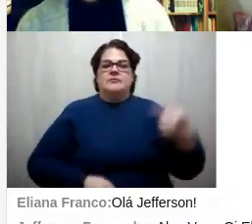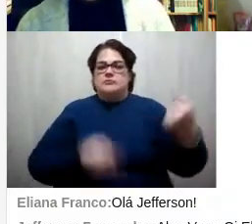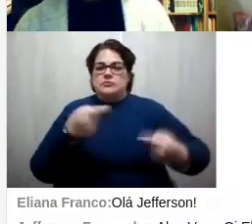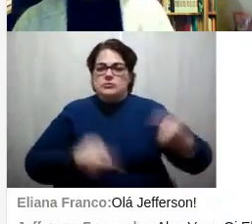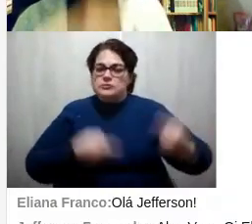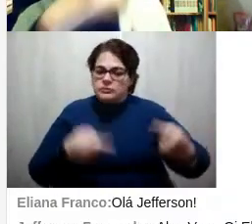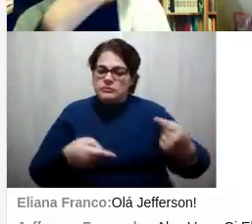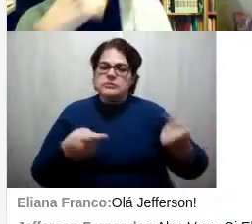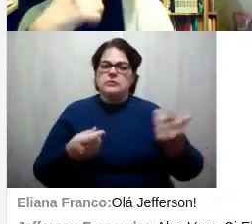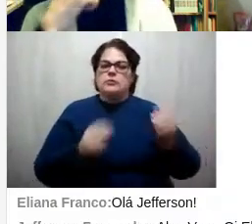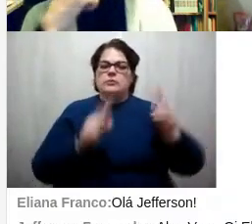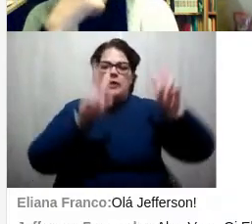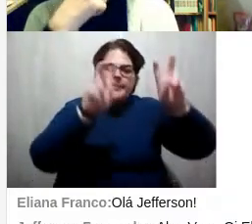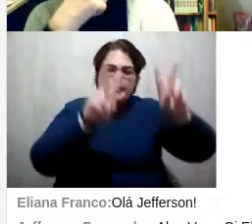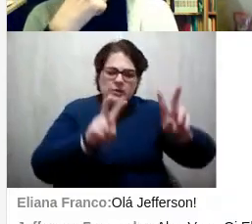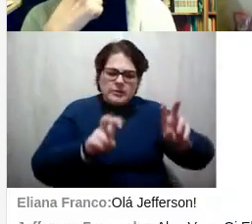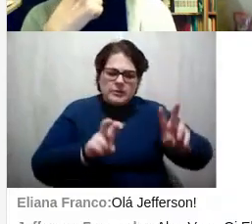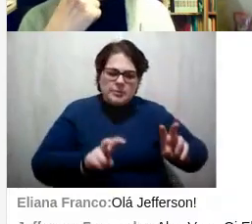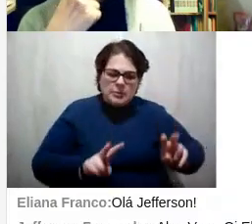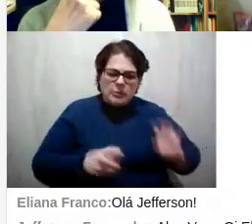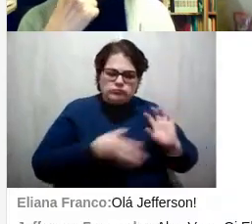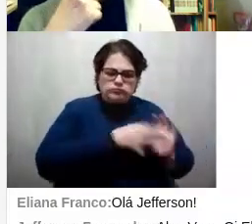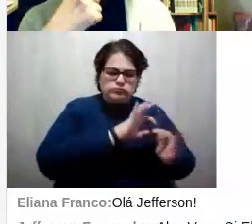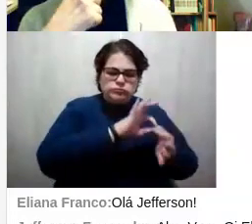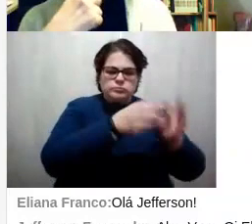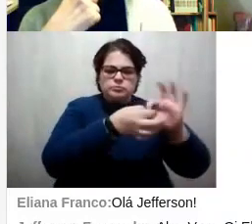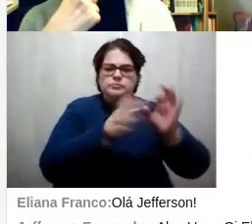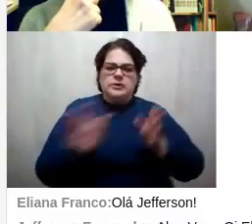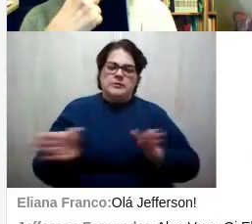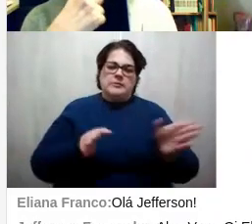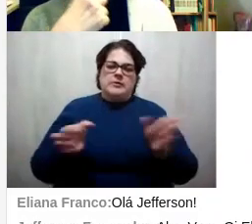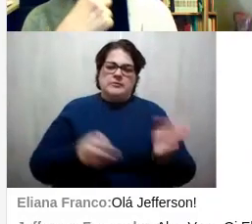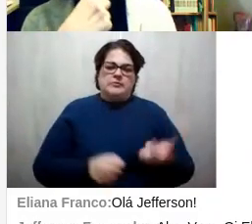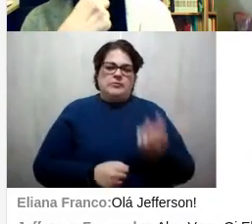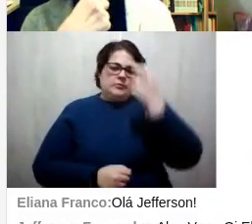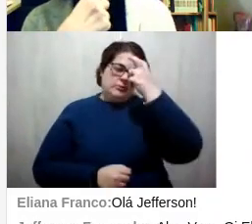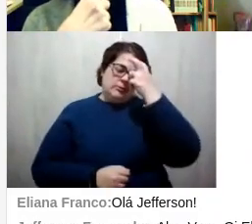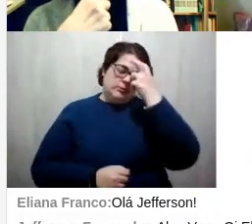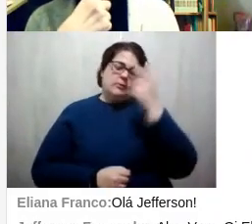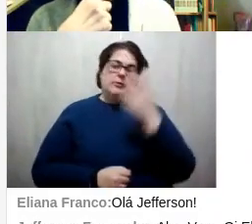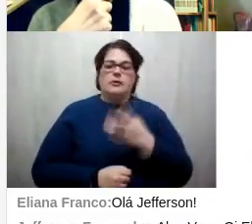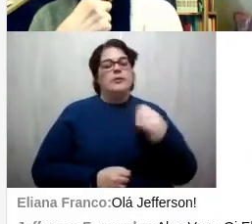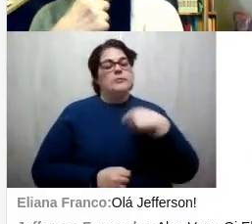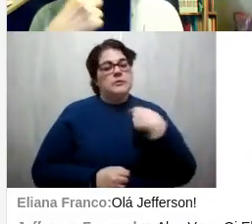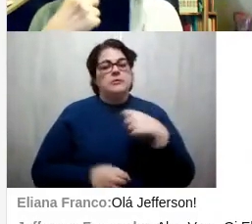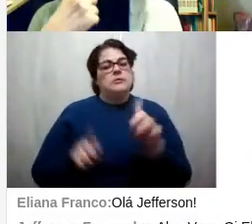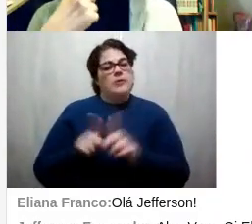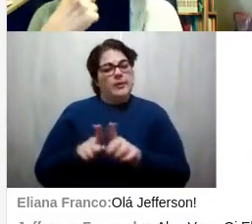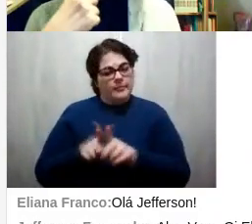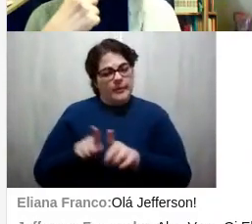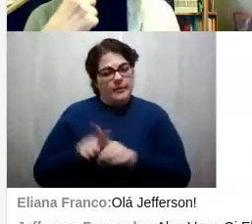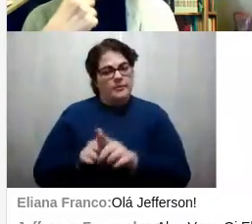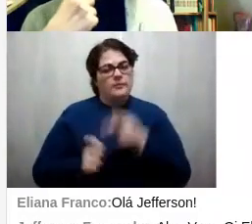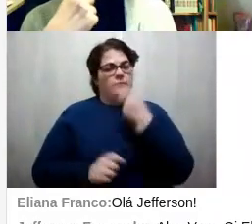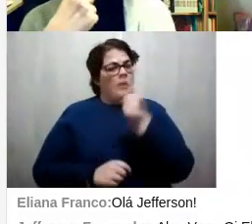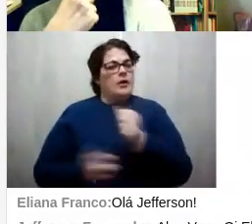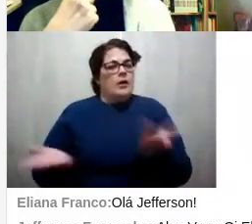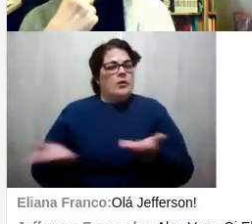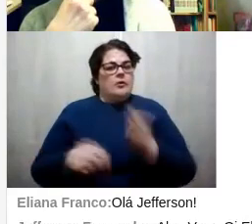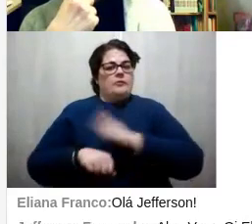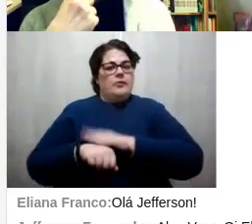várias temáticas dentro da acessibilidade cultural e não podíamos deixar de falar desse importante